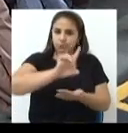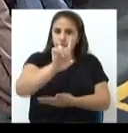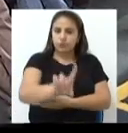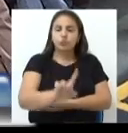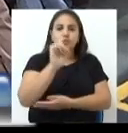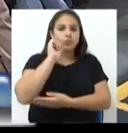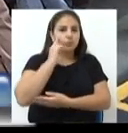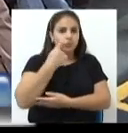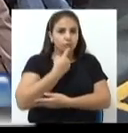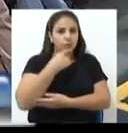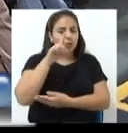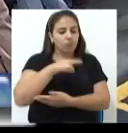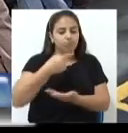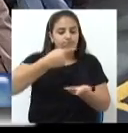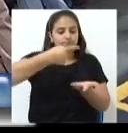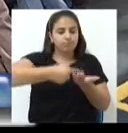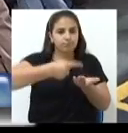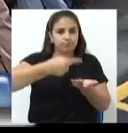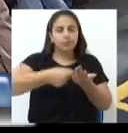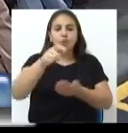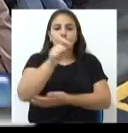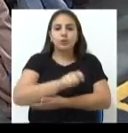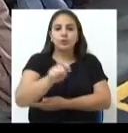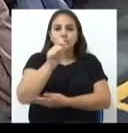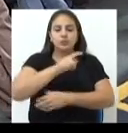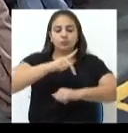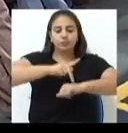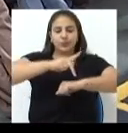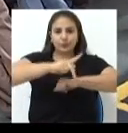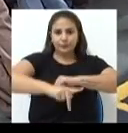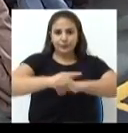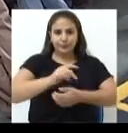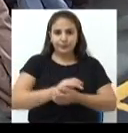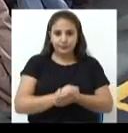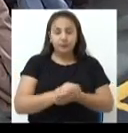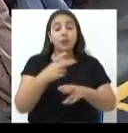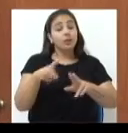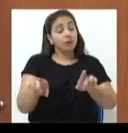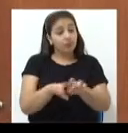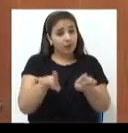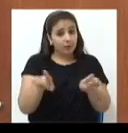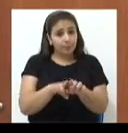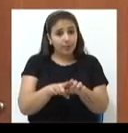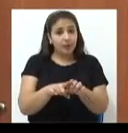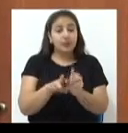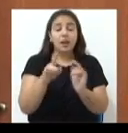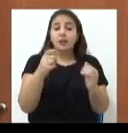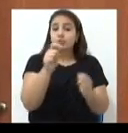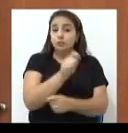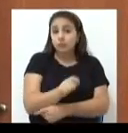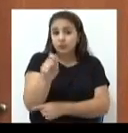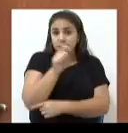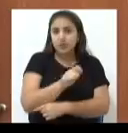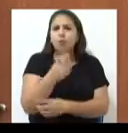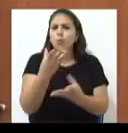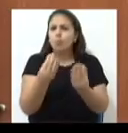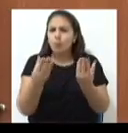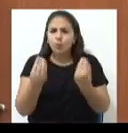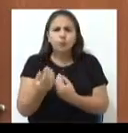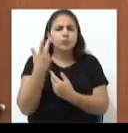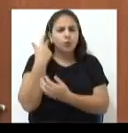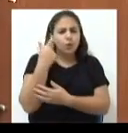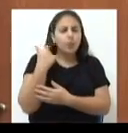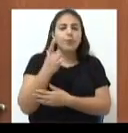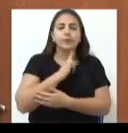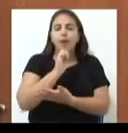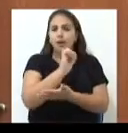Garantir o direito do surdo é o compromisso da Associação Passo Fundense. Através da entidade, com frequência